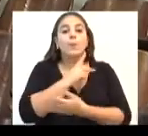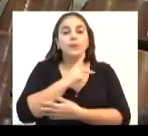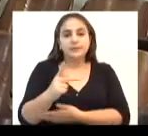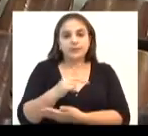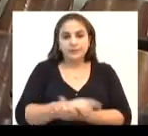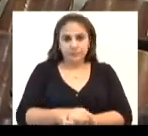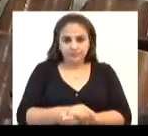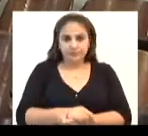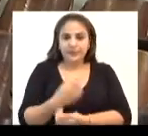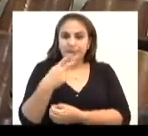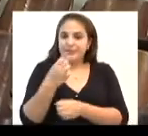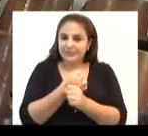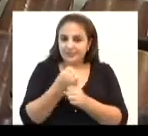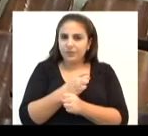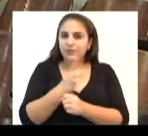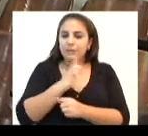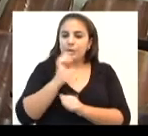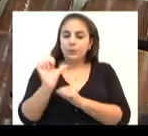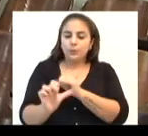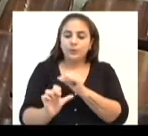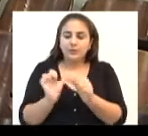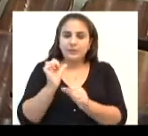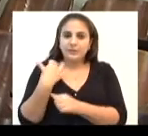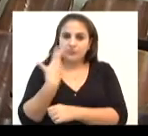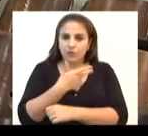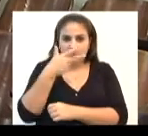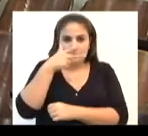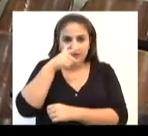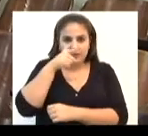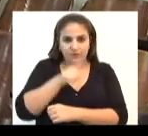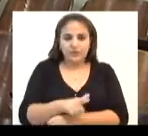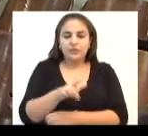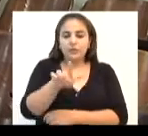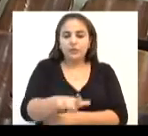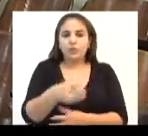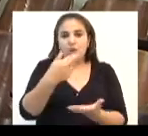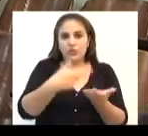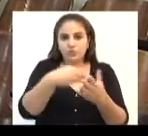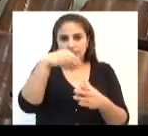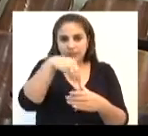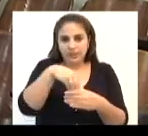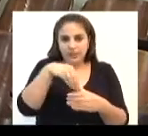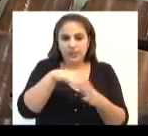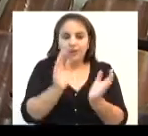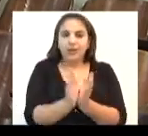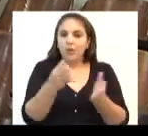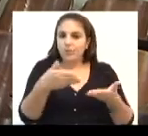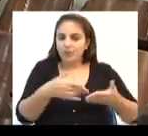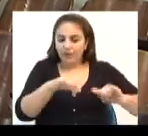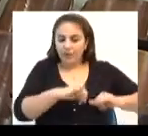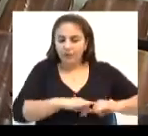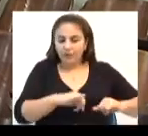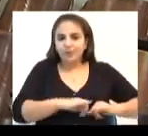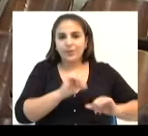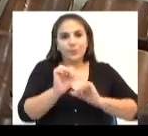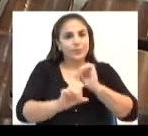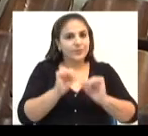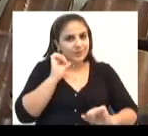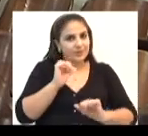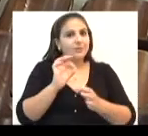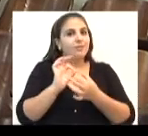E esse ano vai ter aquela mudança que eu já vinha falando, que nós estamos revisando o regimento interno e as comissões vão sofrer alterações